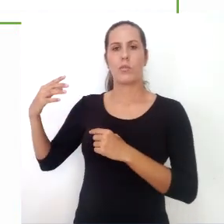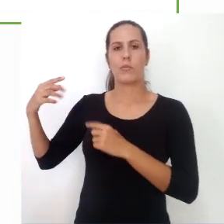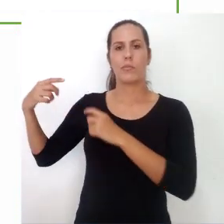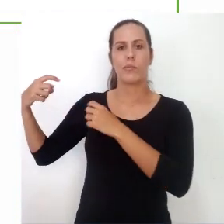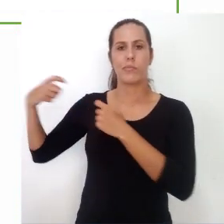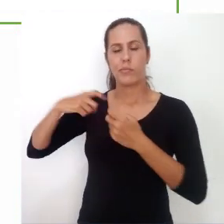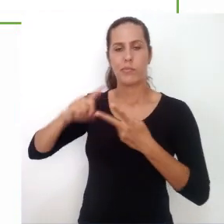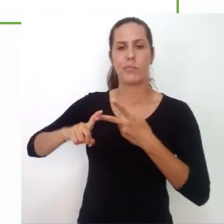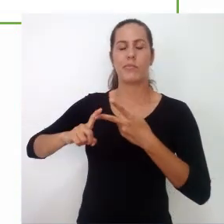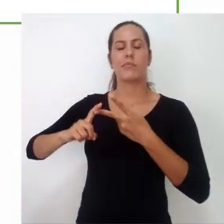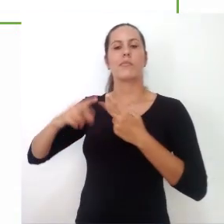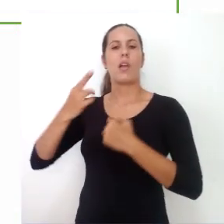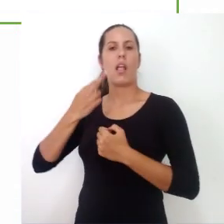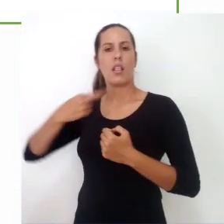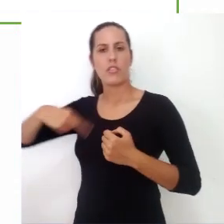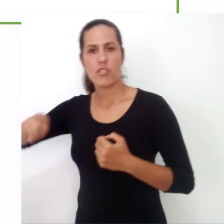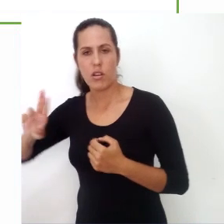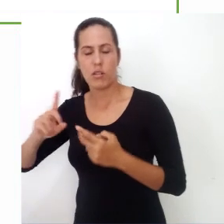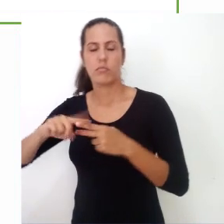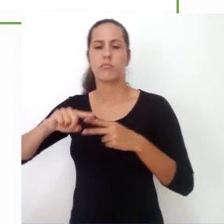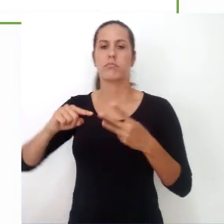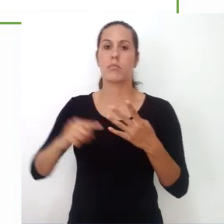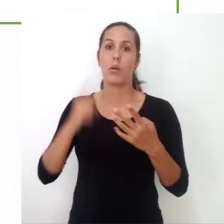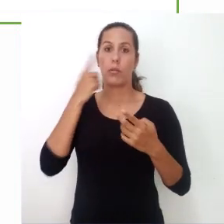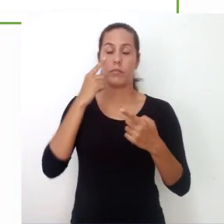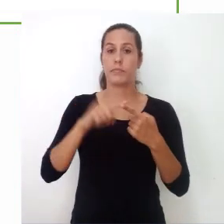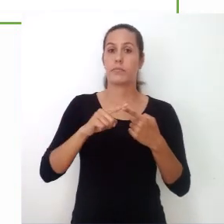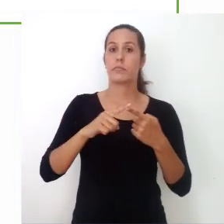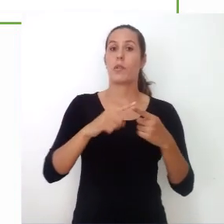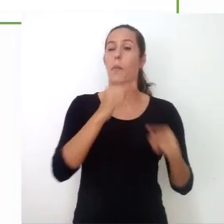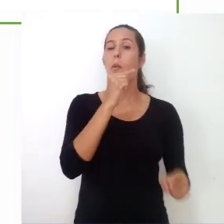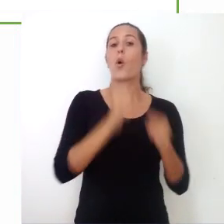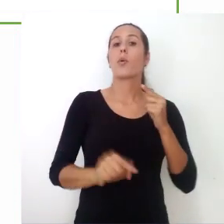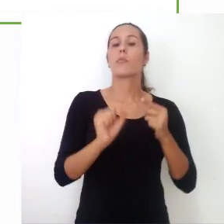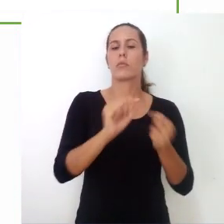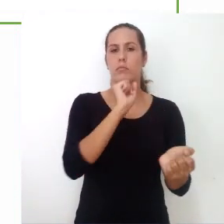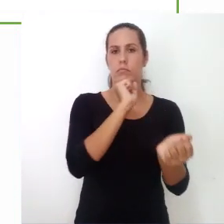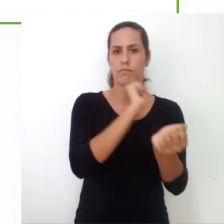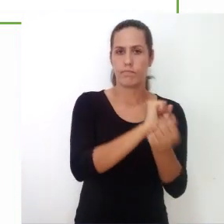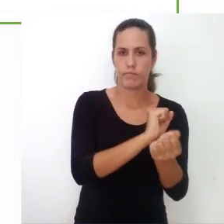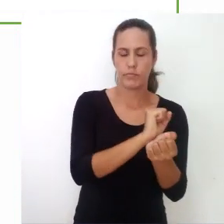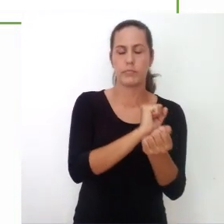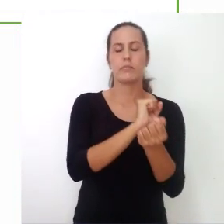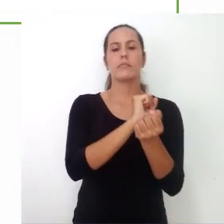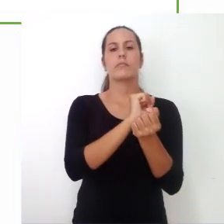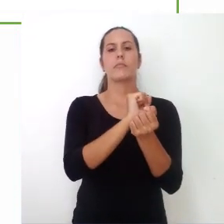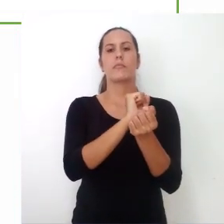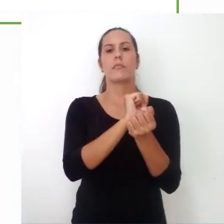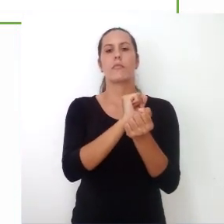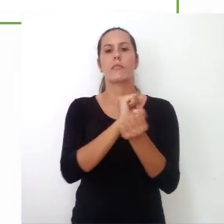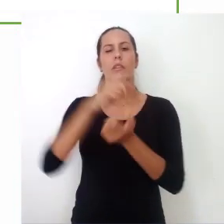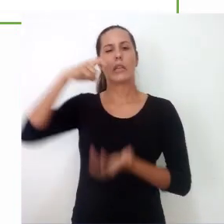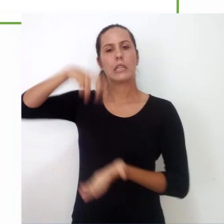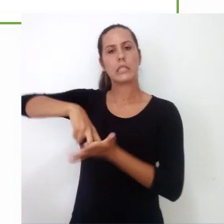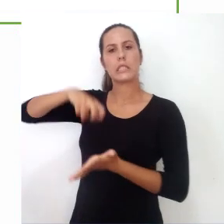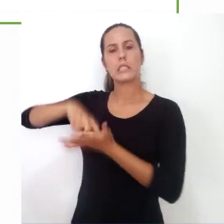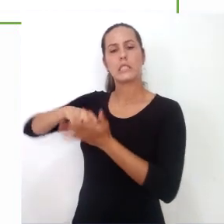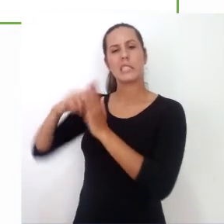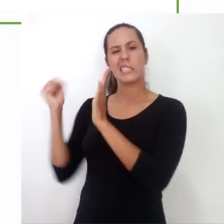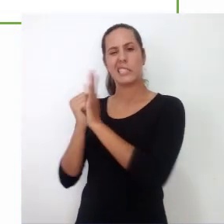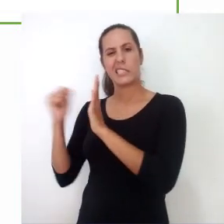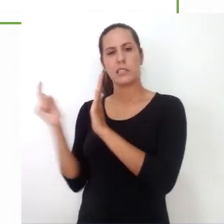política, religiosa. Então aqui, mais uma vez, escravidão, tortura, defende o asilo, certo? A